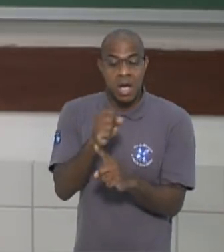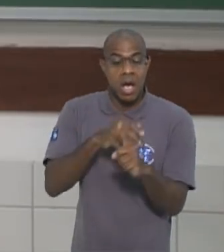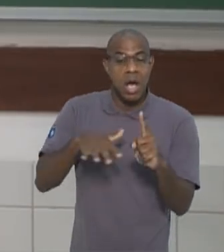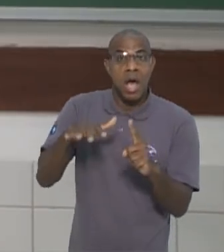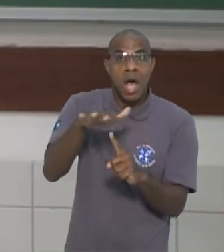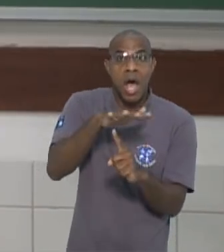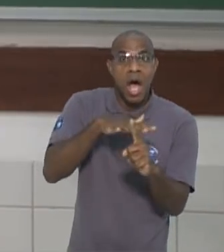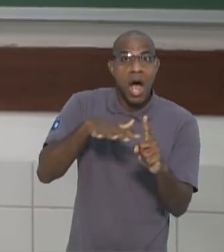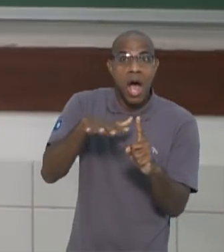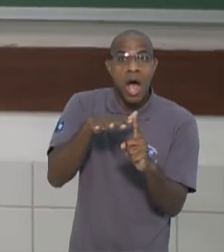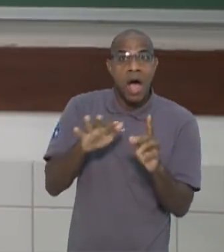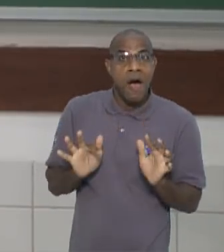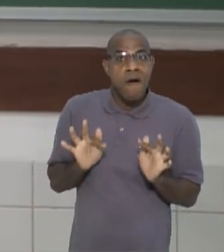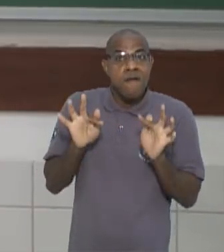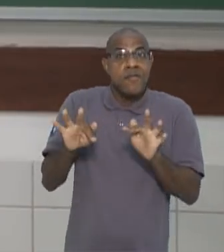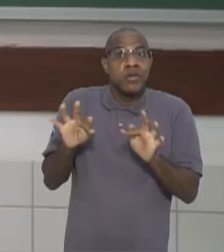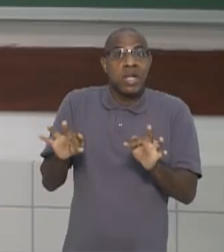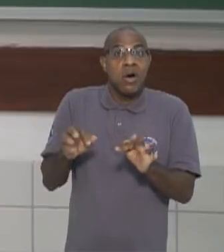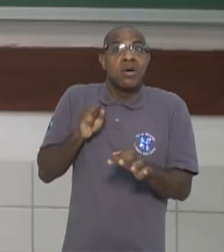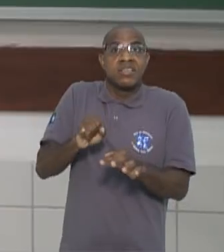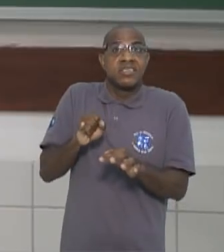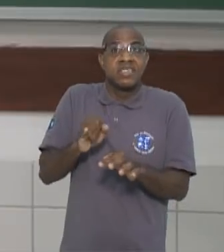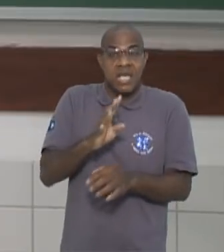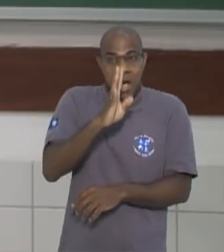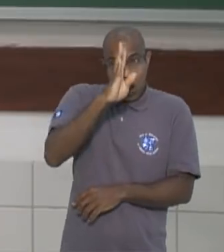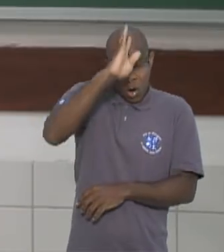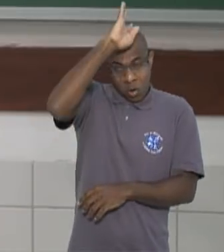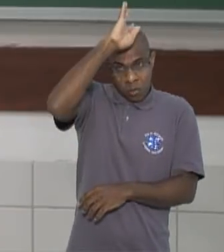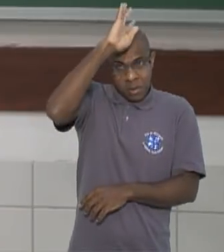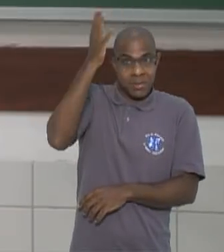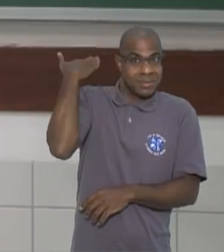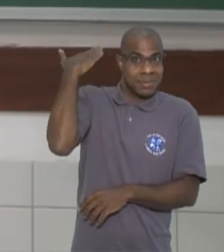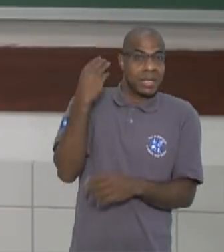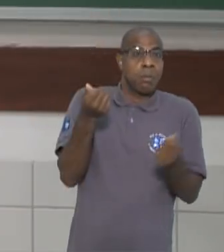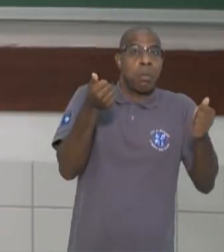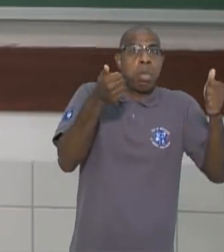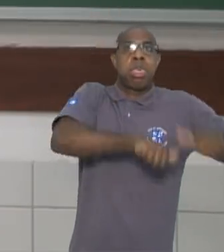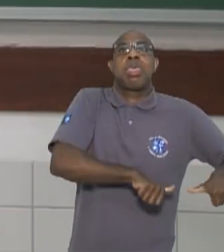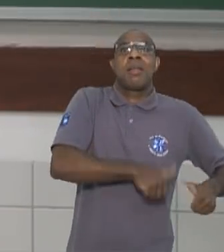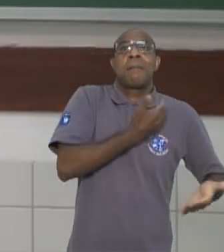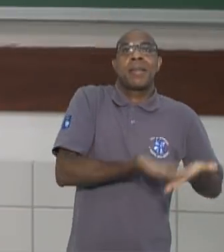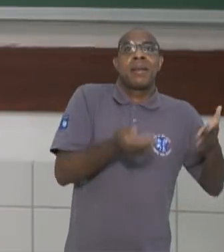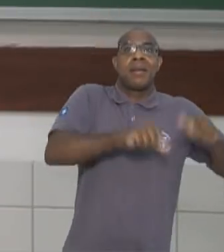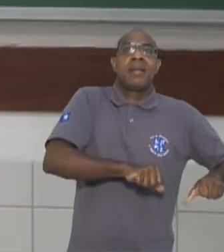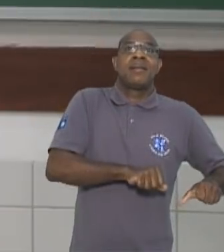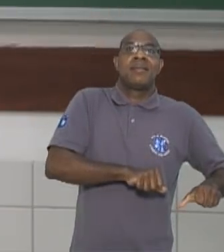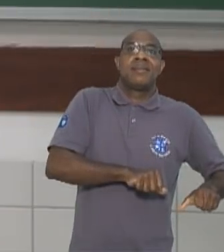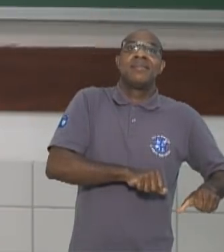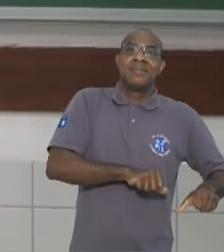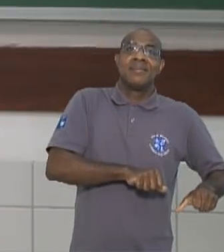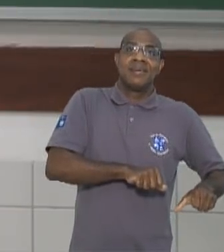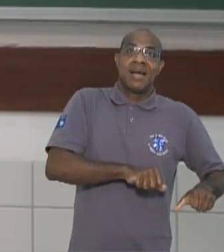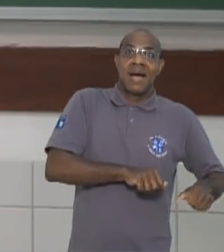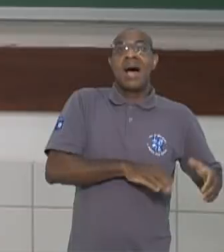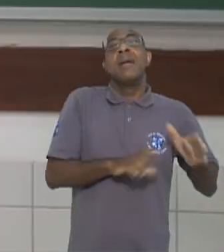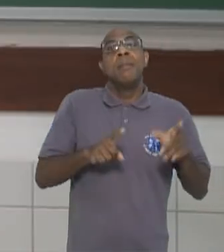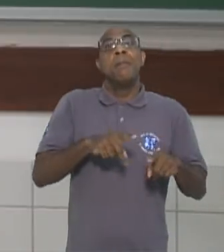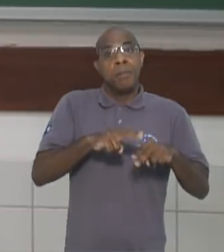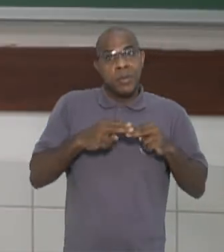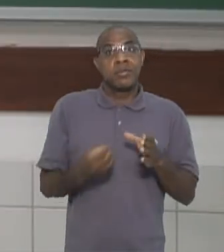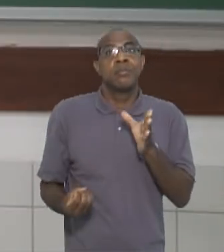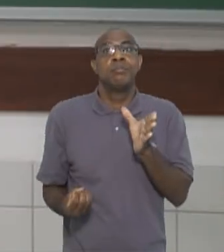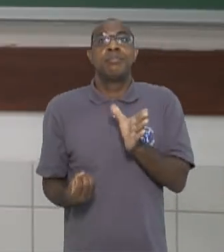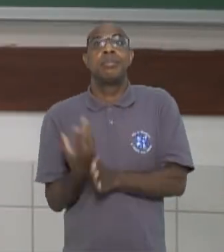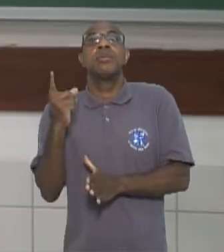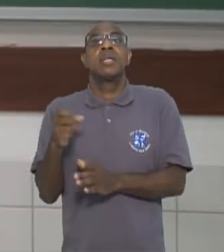Império Romano, provavelmente. Né? Porque a gente tem uma estrutura que se monta a partir da fusão da cultura bárbara com